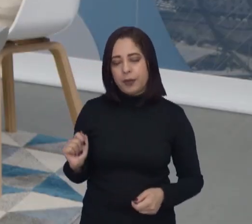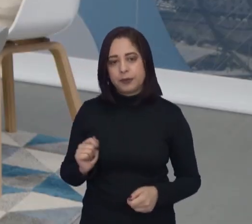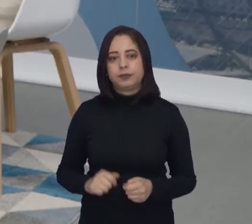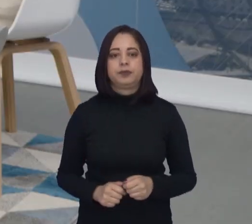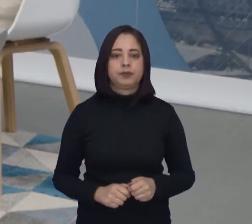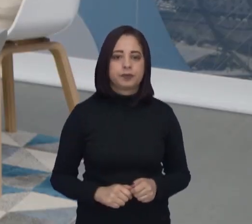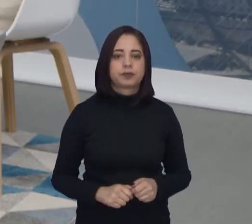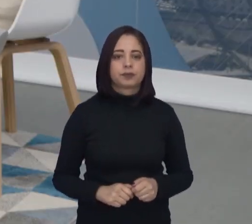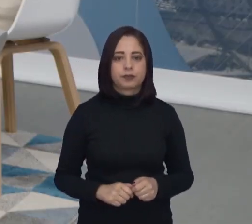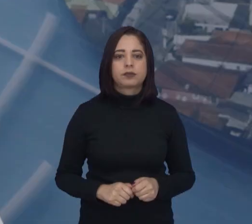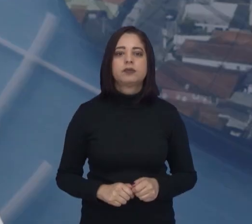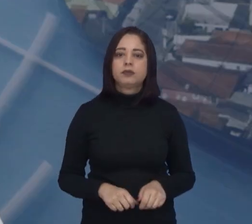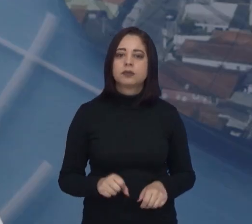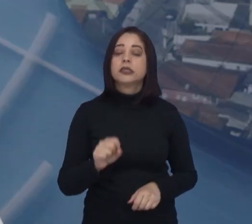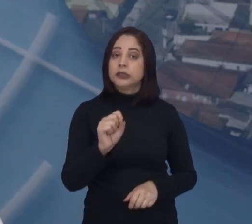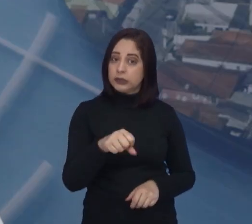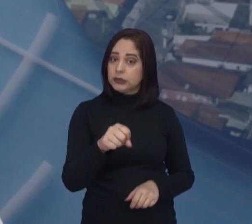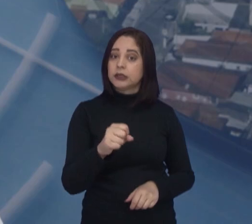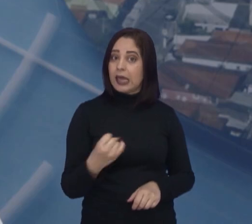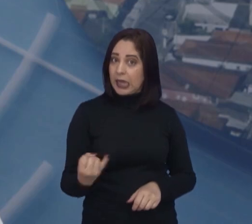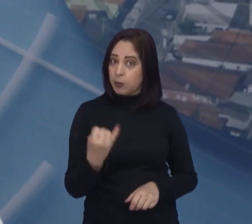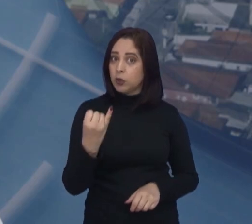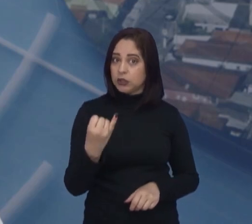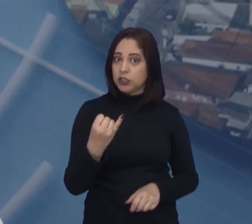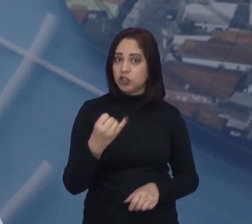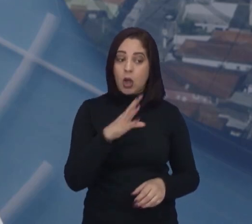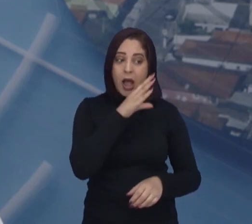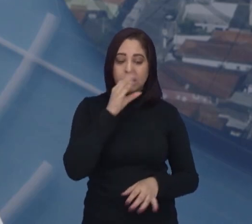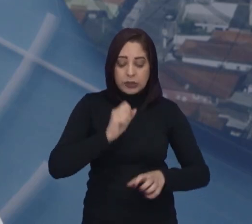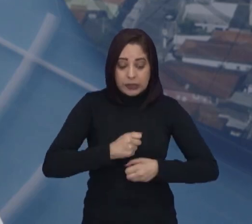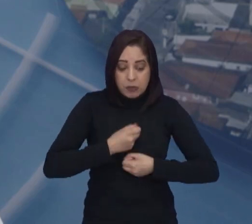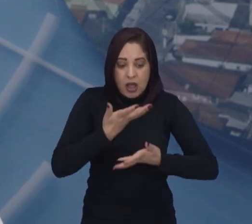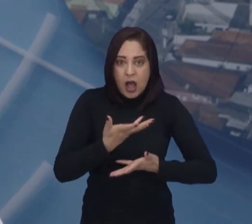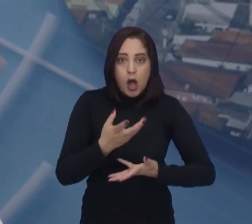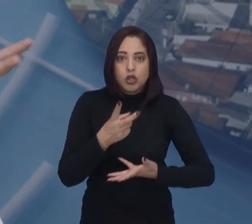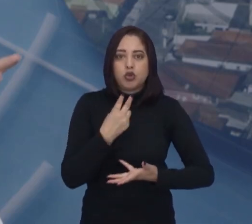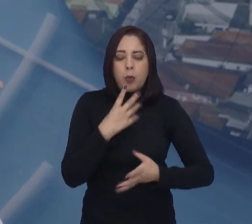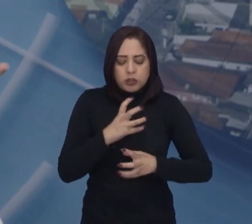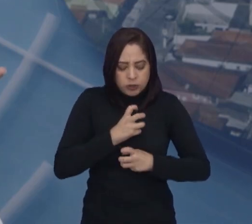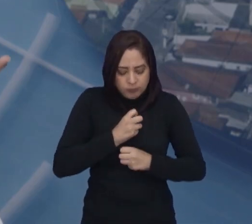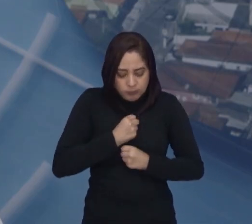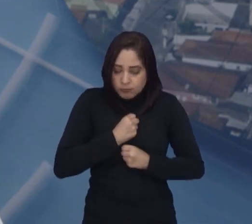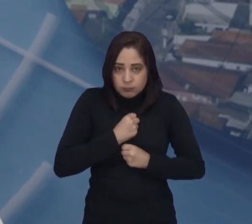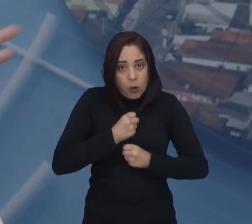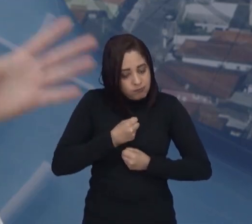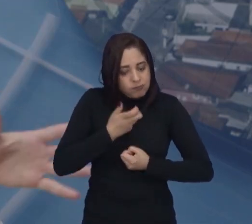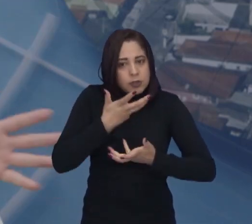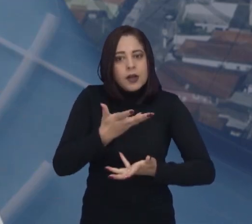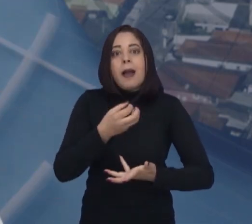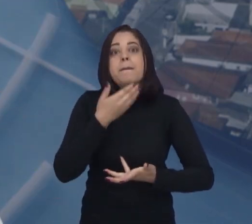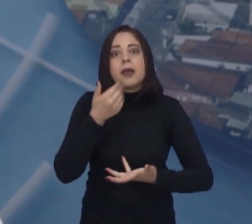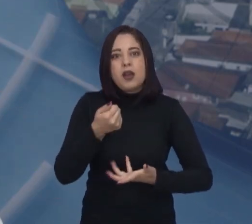adequado. Externalizar isso, né, é importante, porque muitas vezes fica ali sendo guardado e, de alguma forma, isso vai